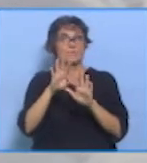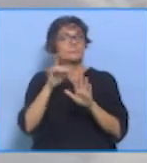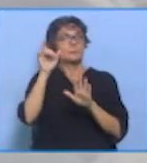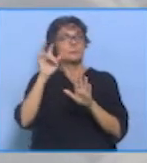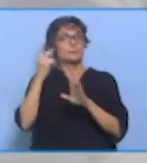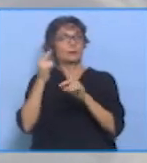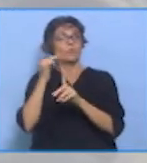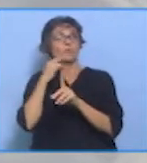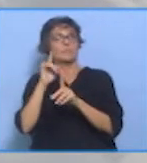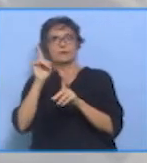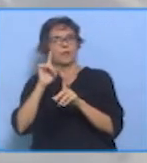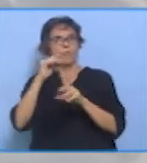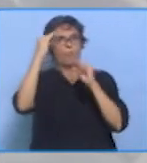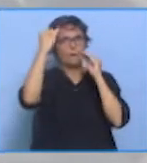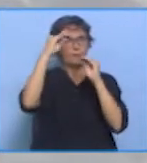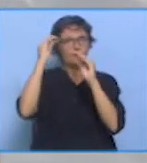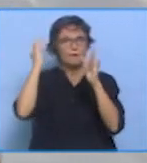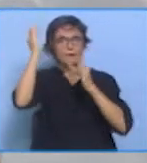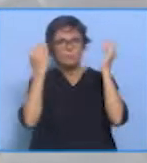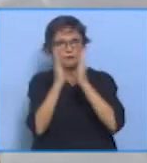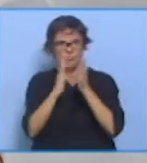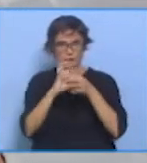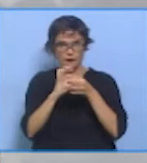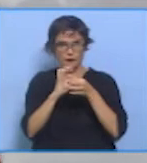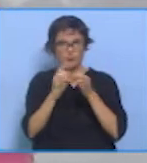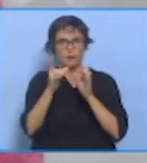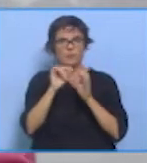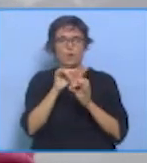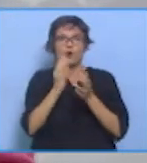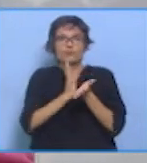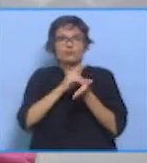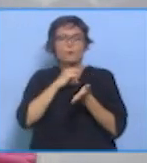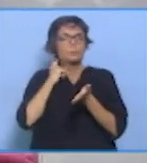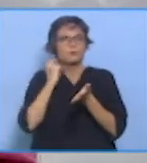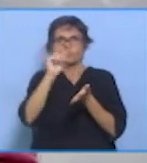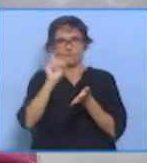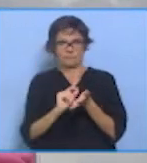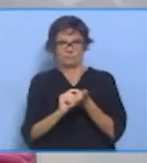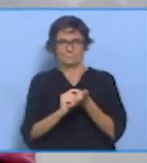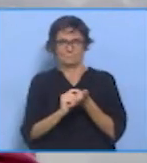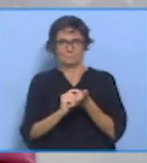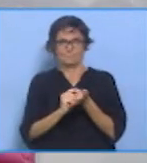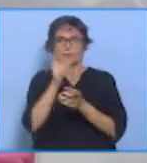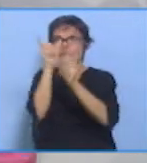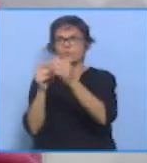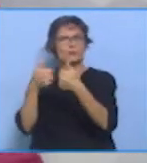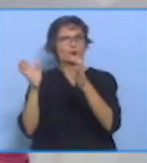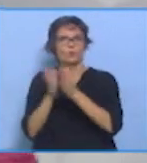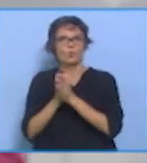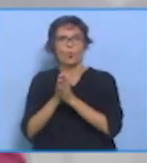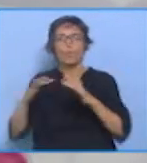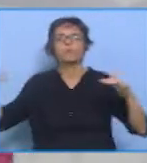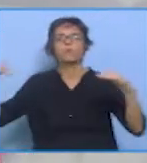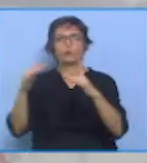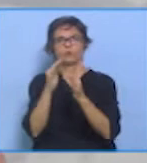a teologia pastoral tem que ter um assento não clerical. É para todos, é também para os leigos, é para todo o povo de Deus. O que